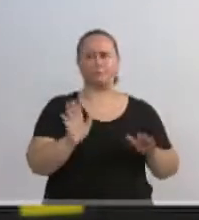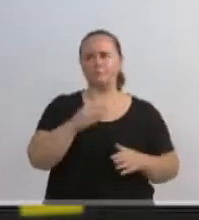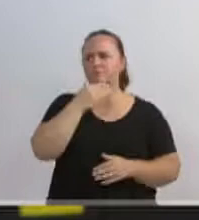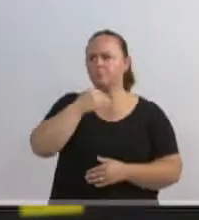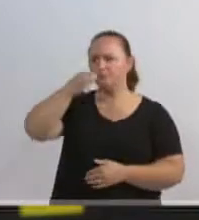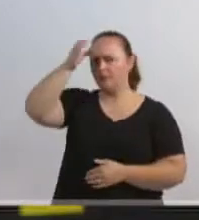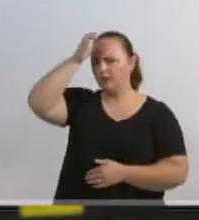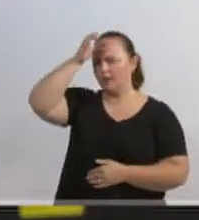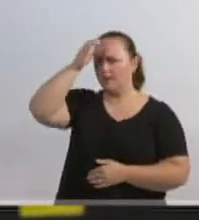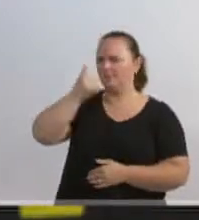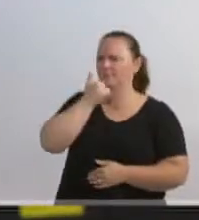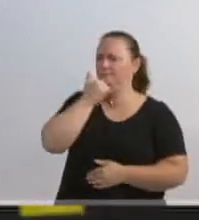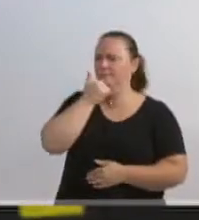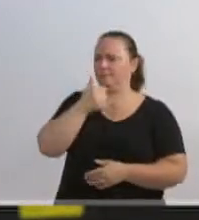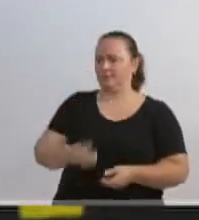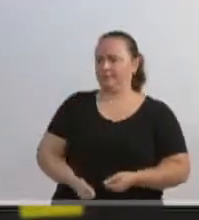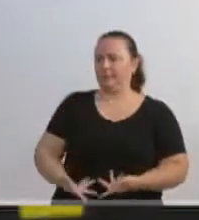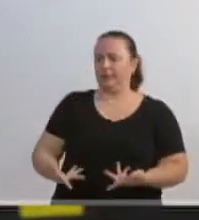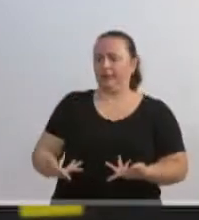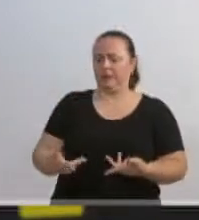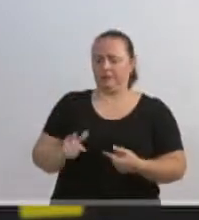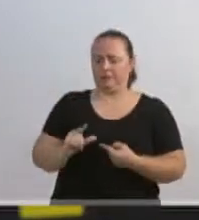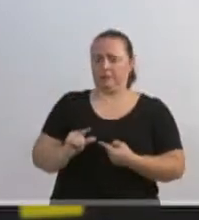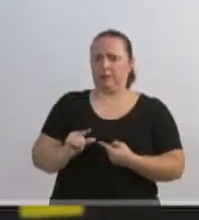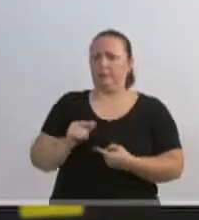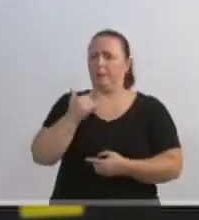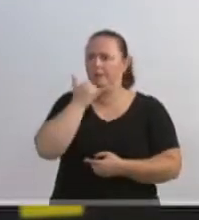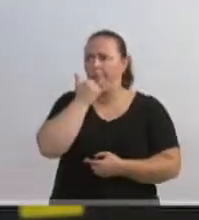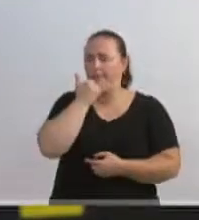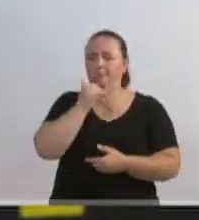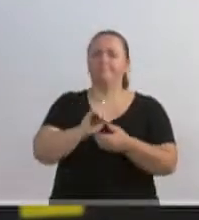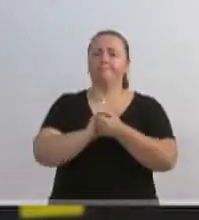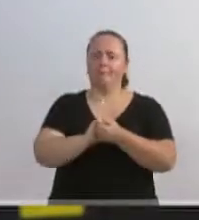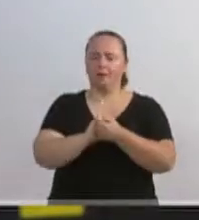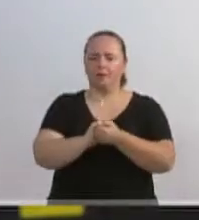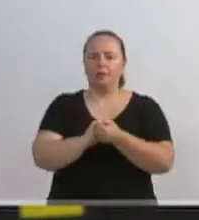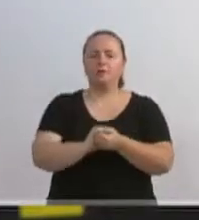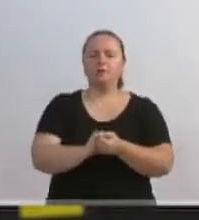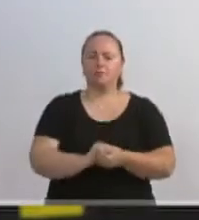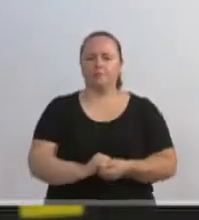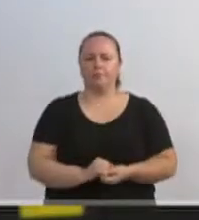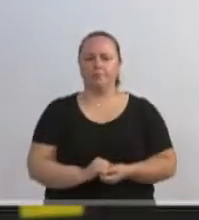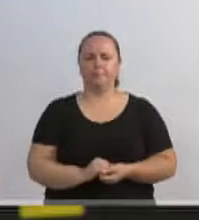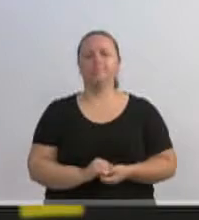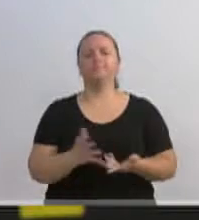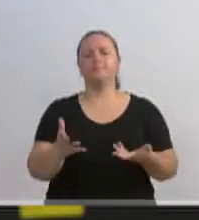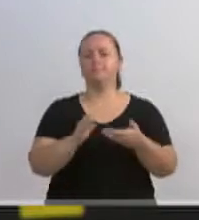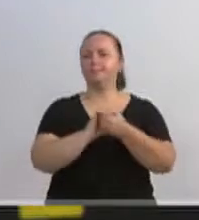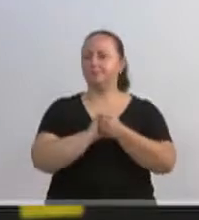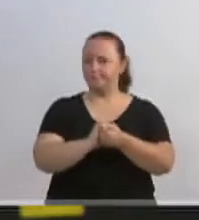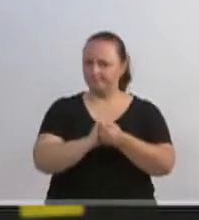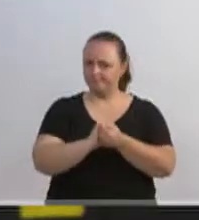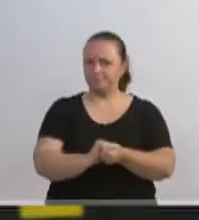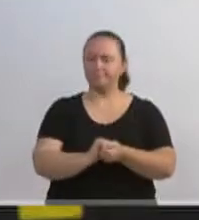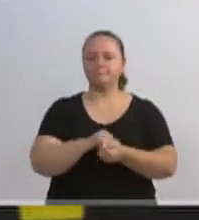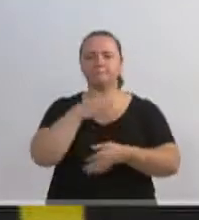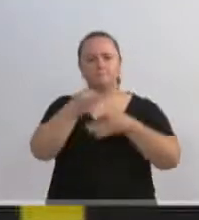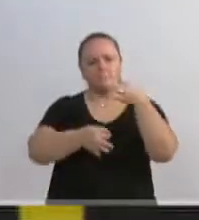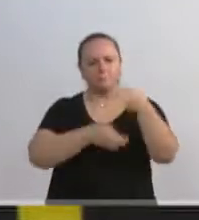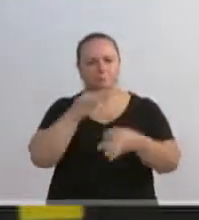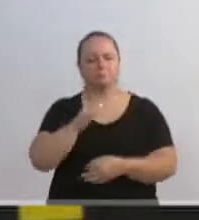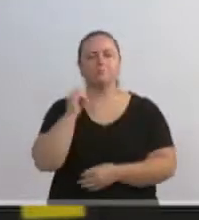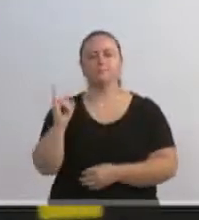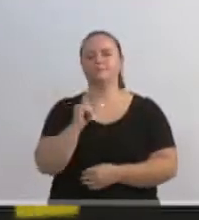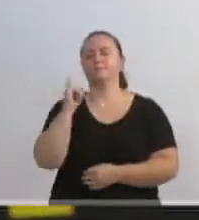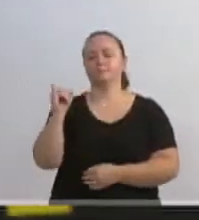trabalho então parabéns eu acho que eu acho que esses questionamentos colocações é muito importante informação ao povo